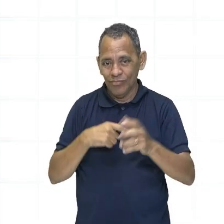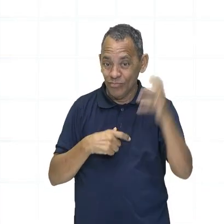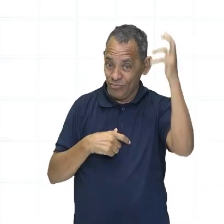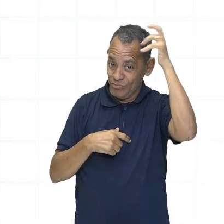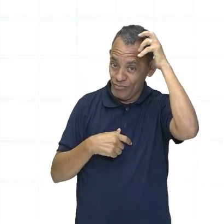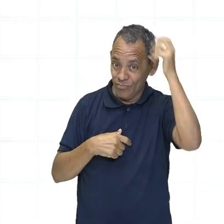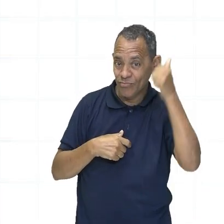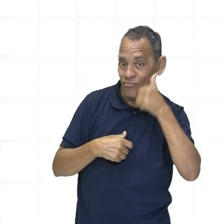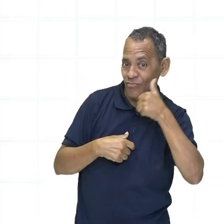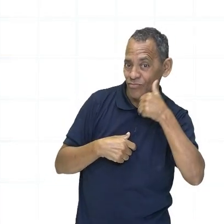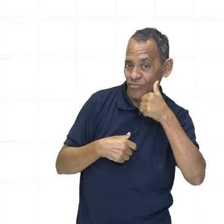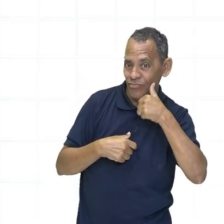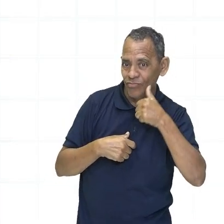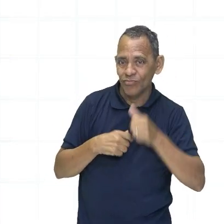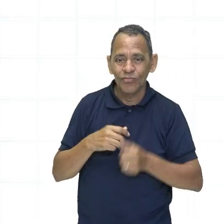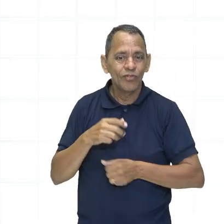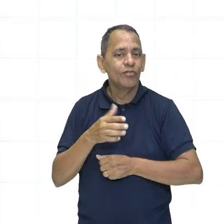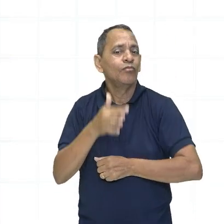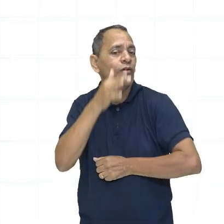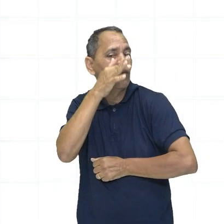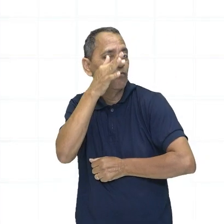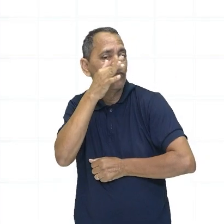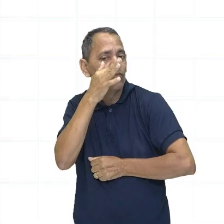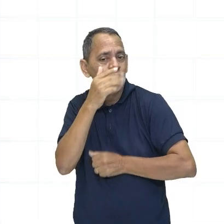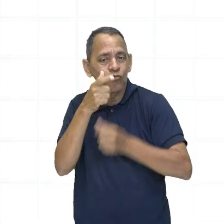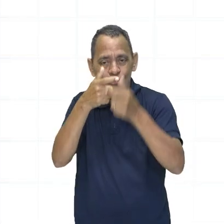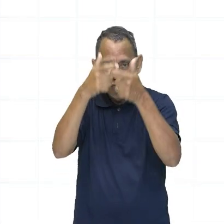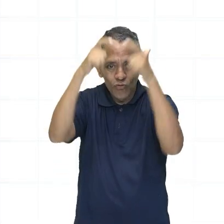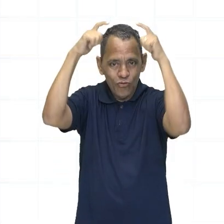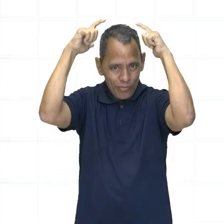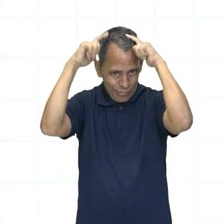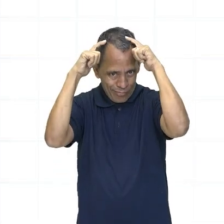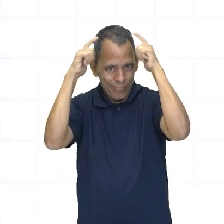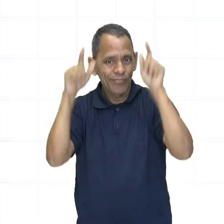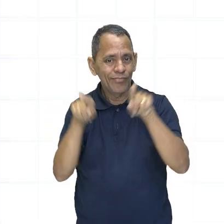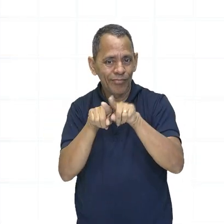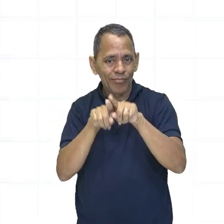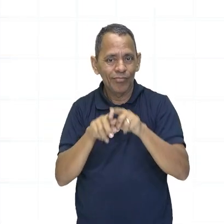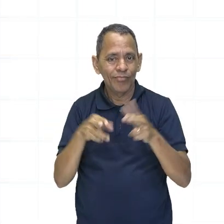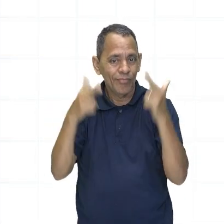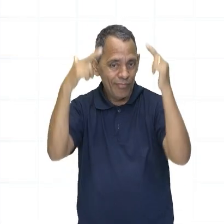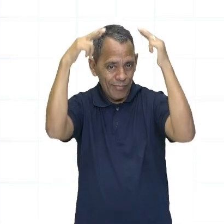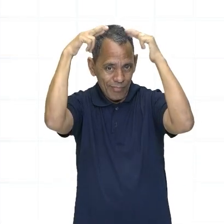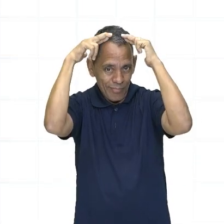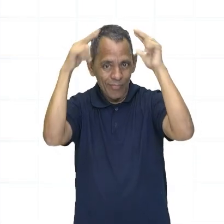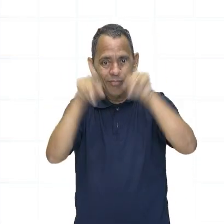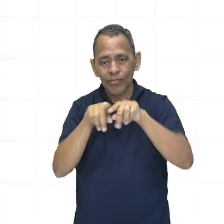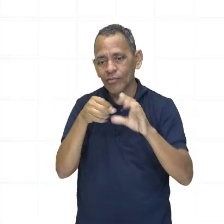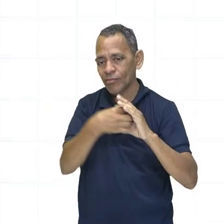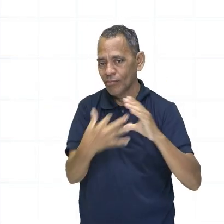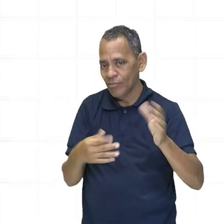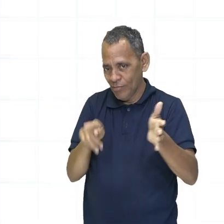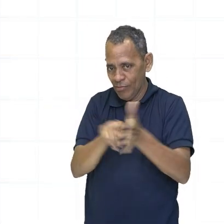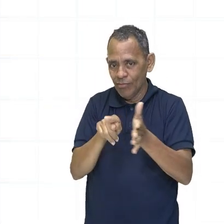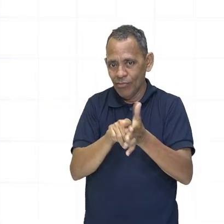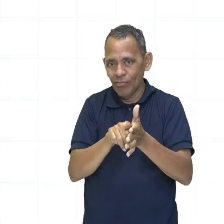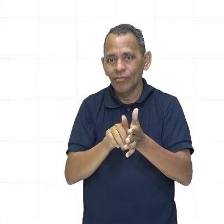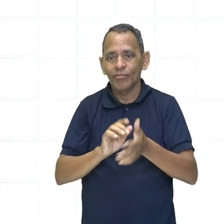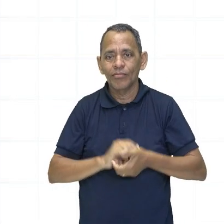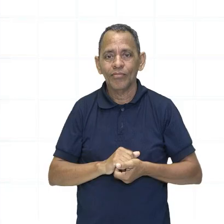uma flor, uma tiara. Então, são características aí, né, do